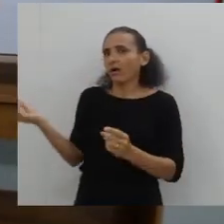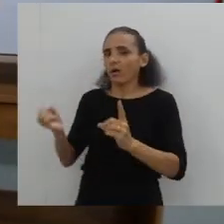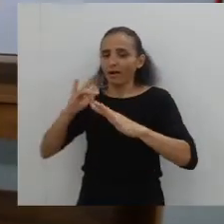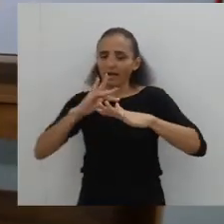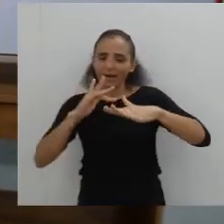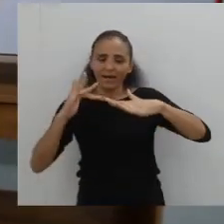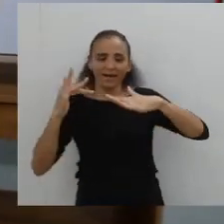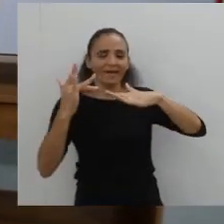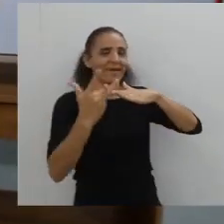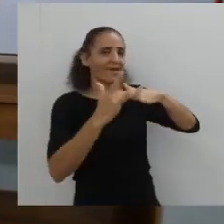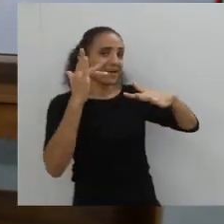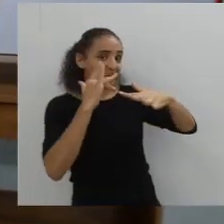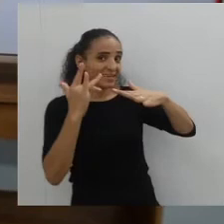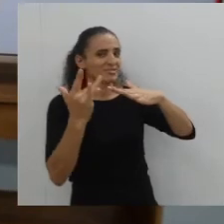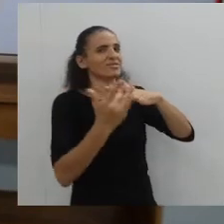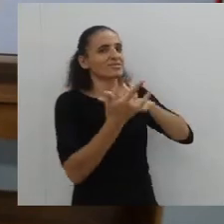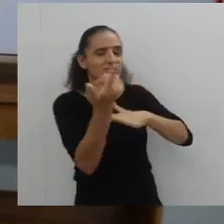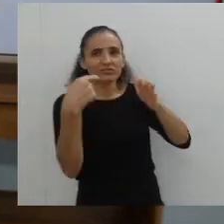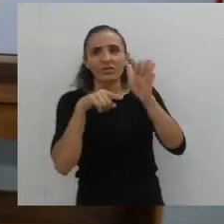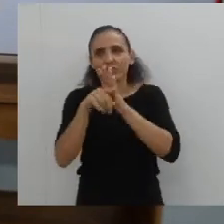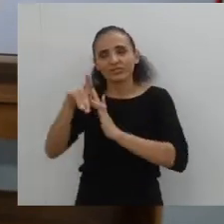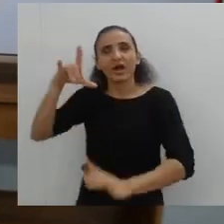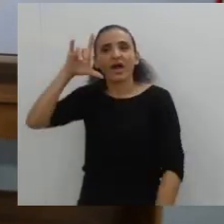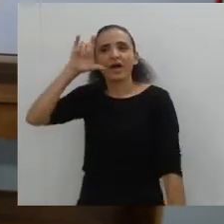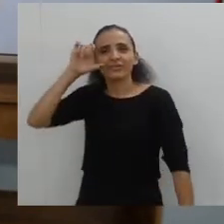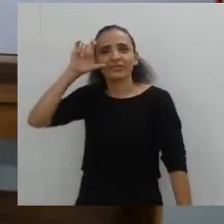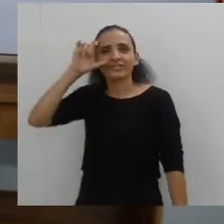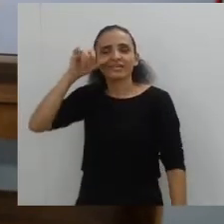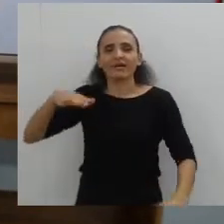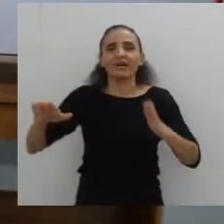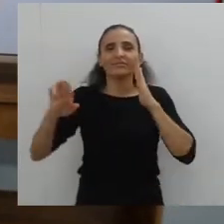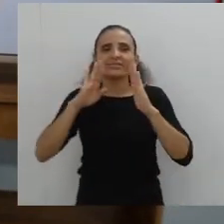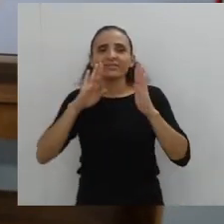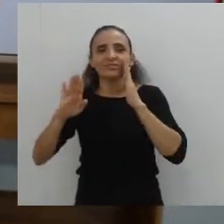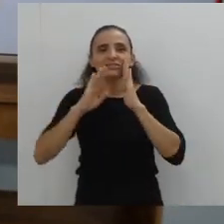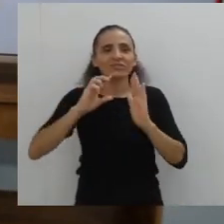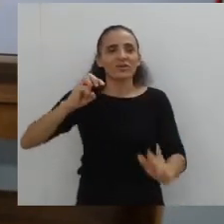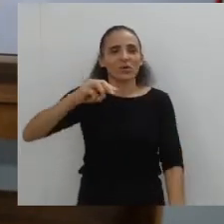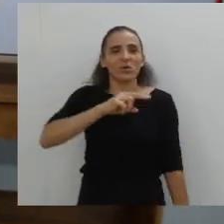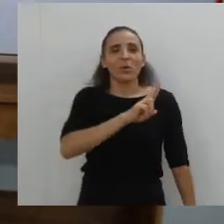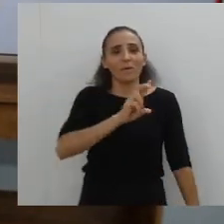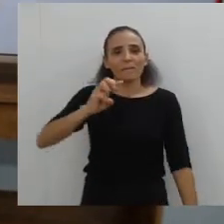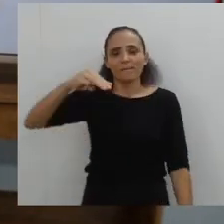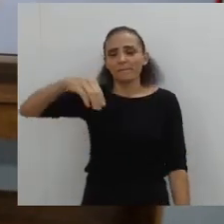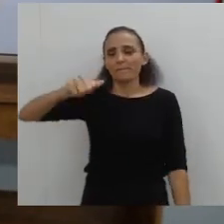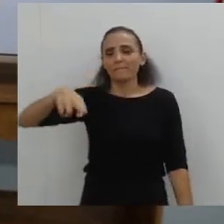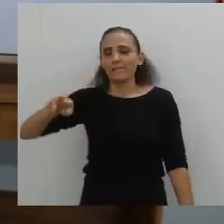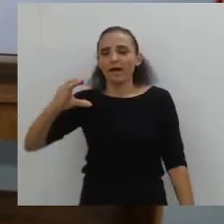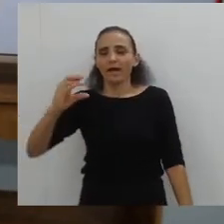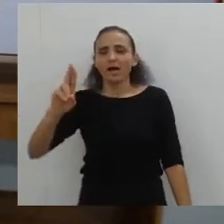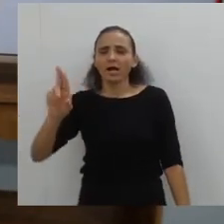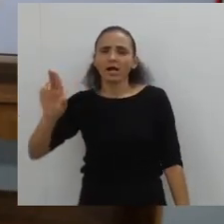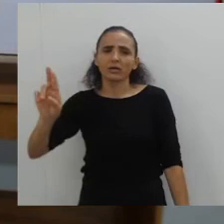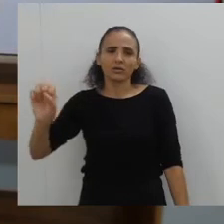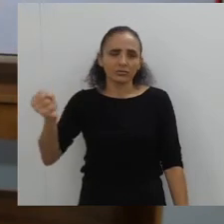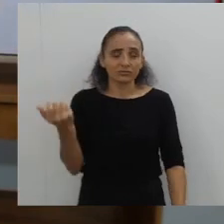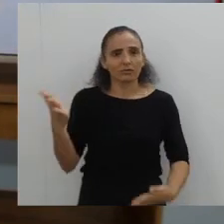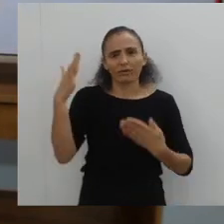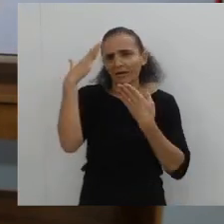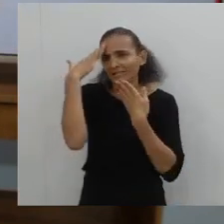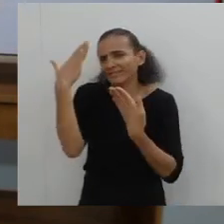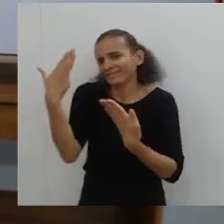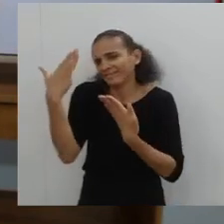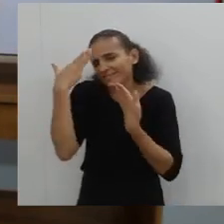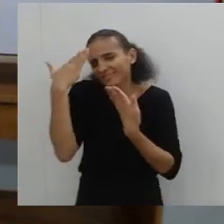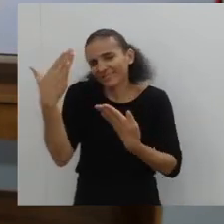o meu nome mesmo, Marcos Girão. Se você quiser tirar alguma dúvida, conversar comigo, fica à vontade. Eu queria te agradecer e